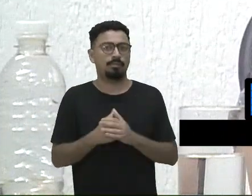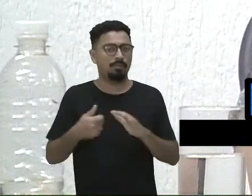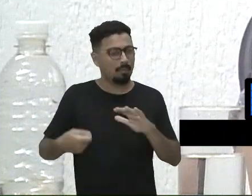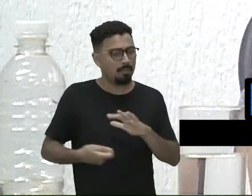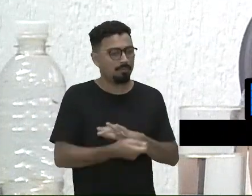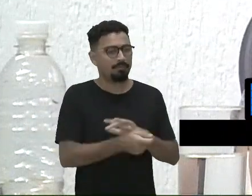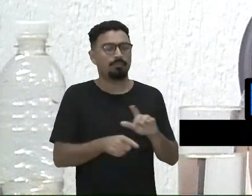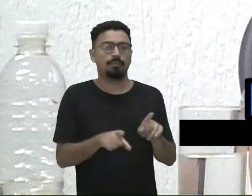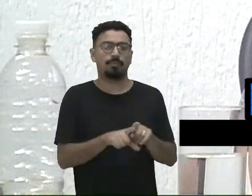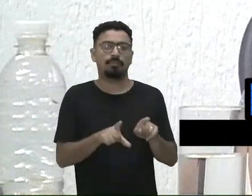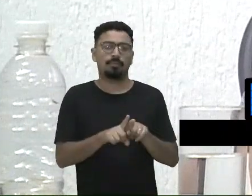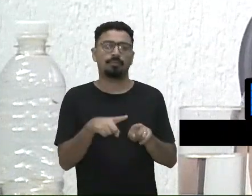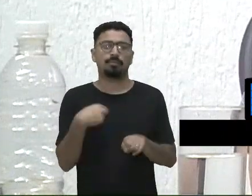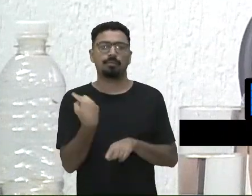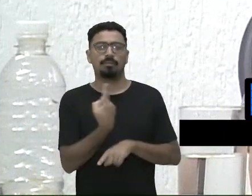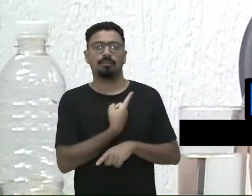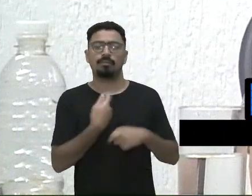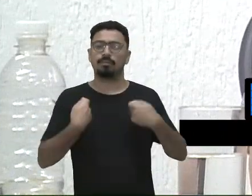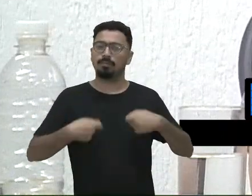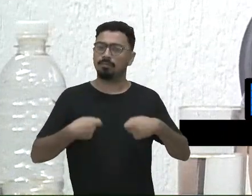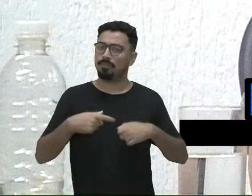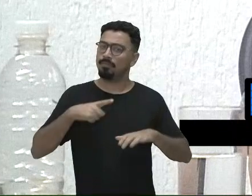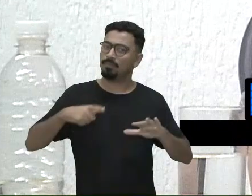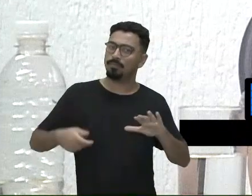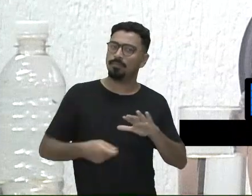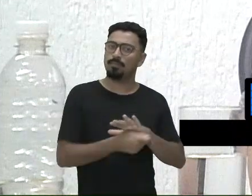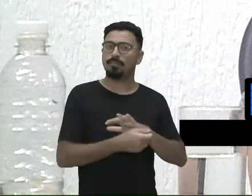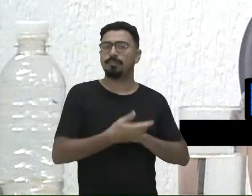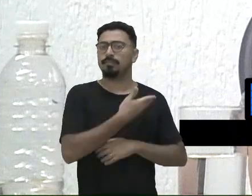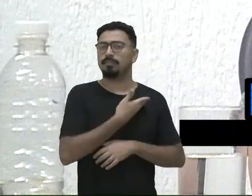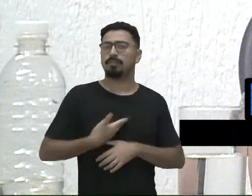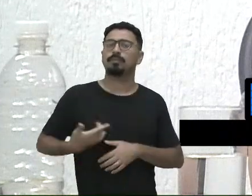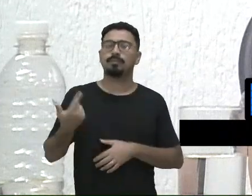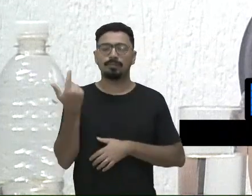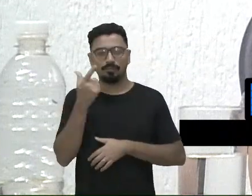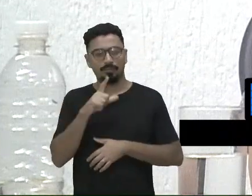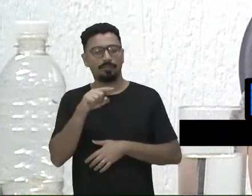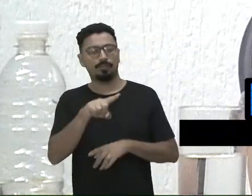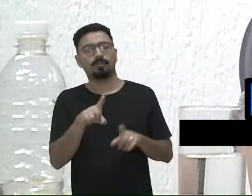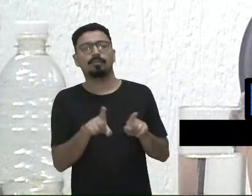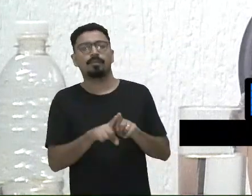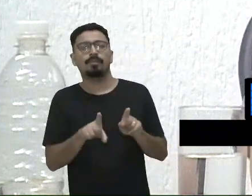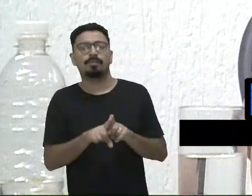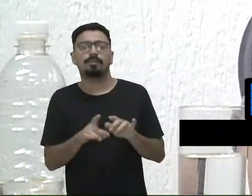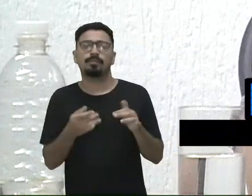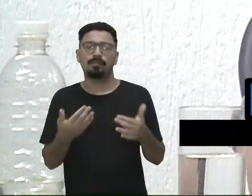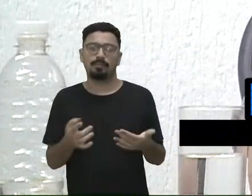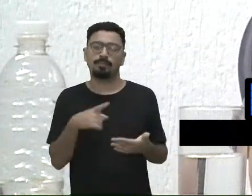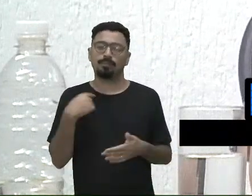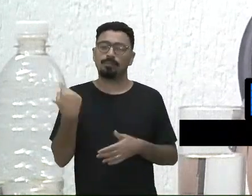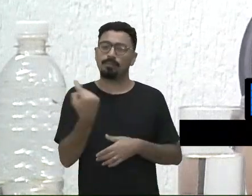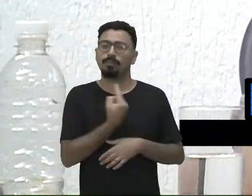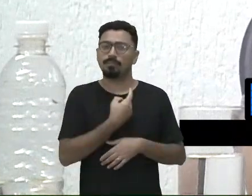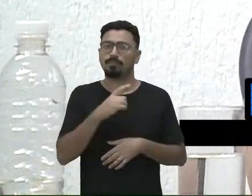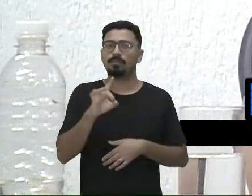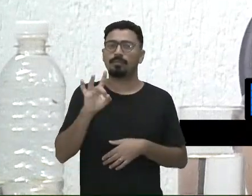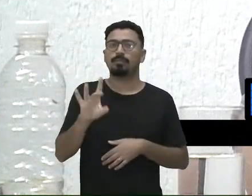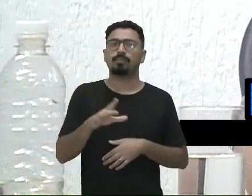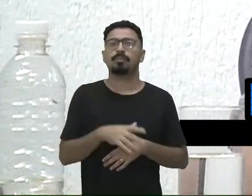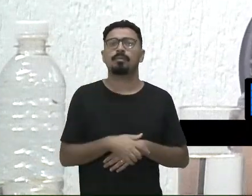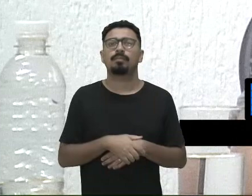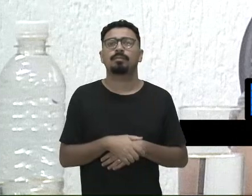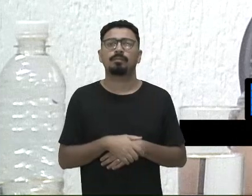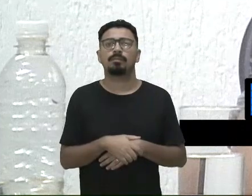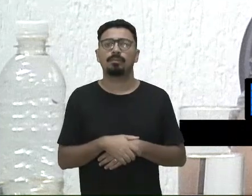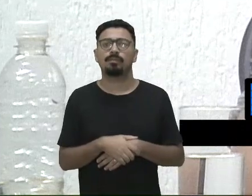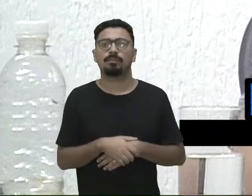investimento. Nós precisamos de investimento público para que isso seja feito. Tá? É, a gente fica só, a gente fica